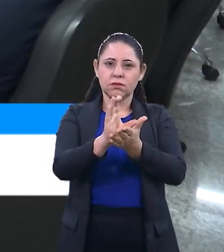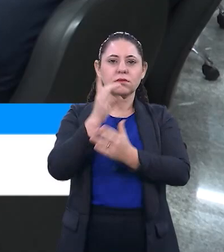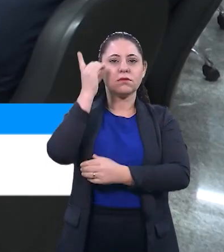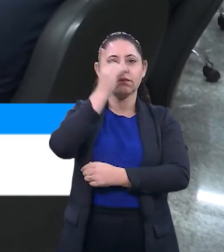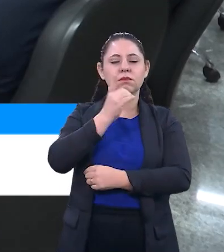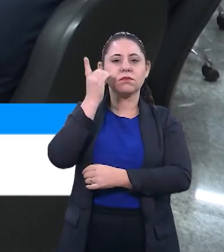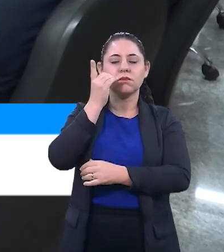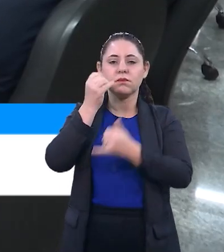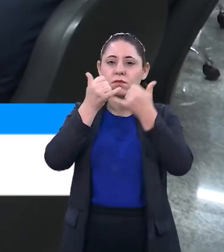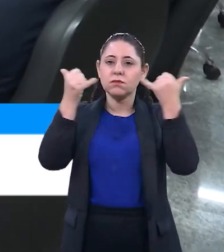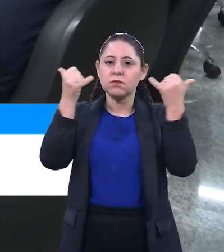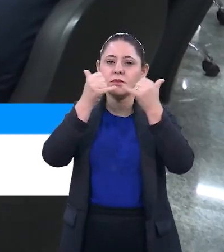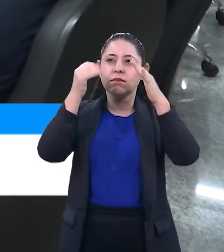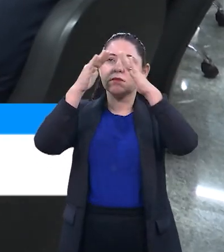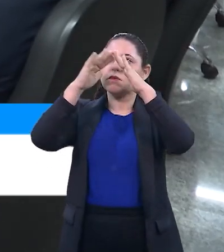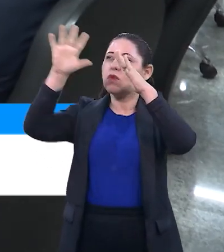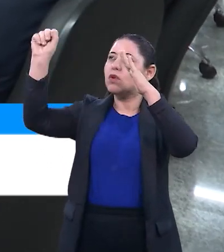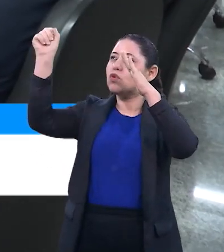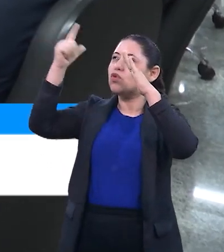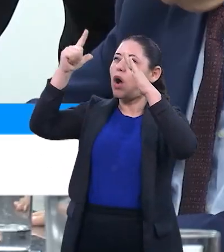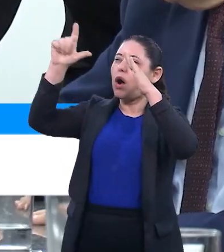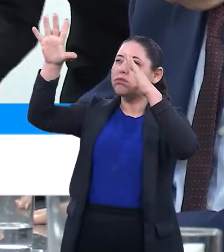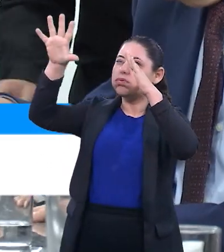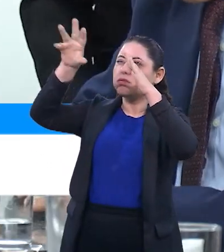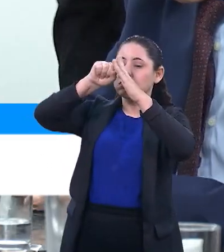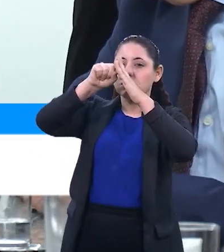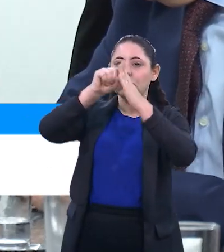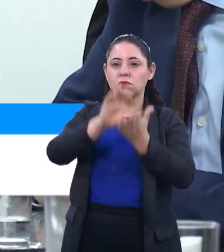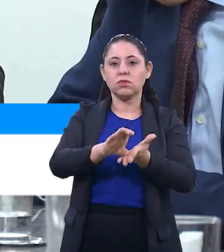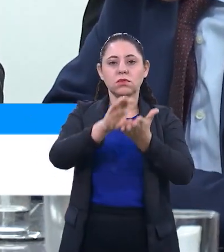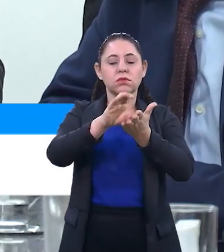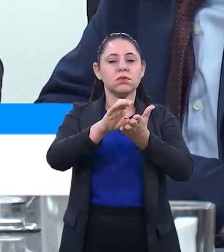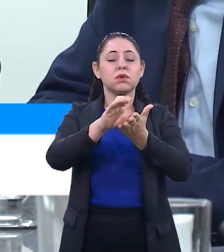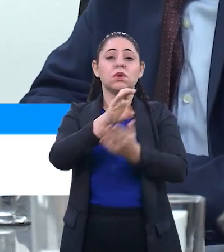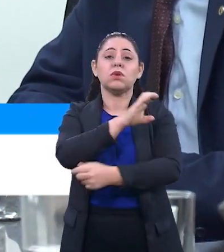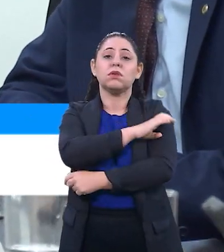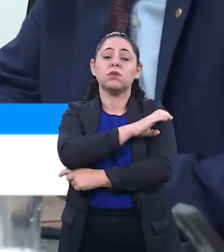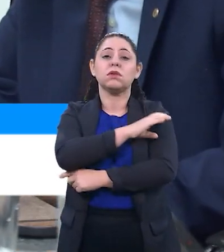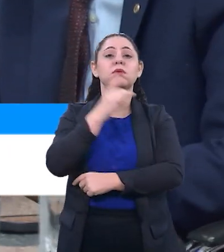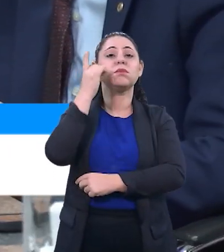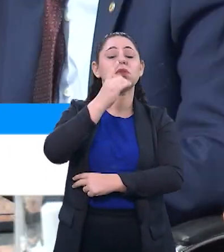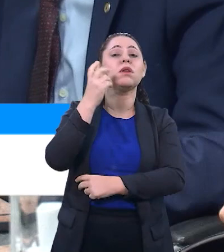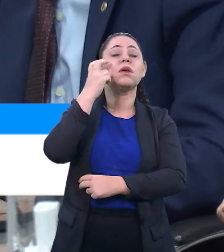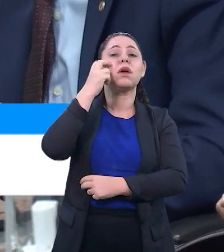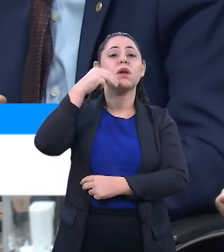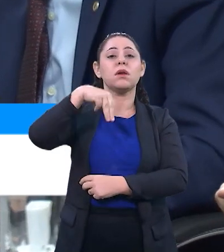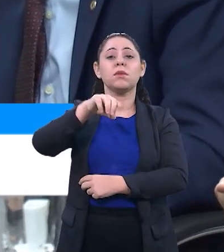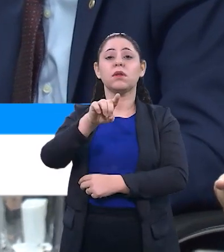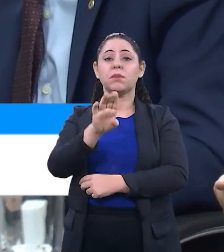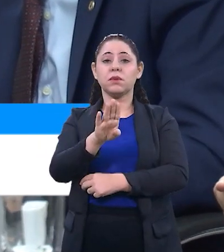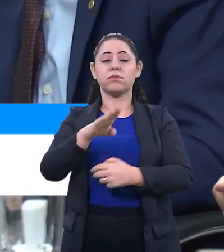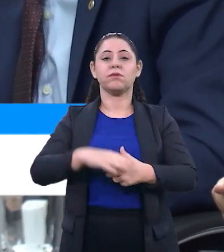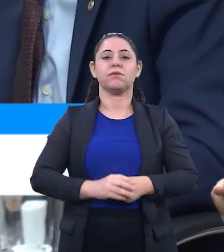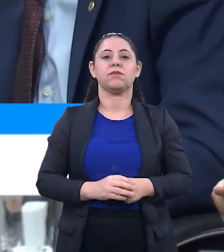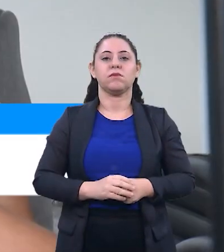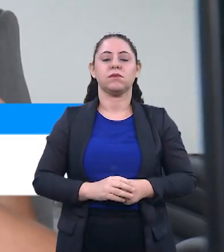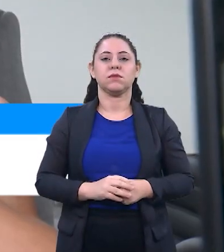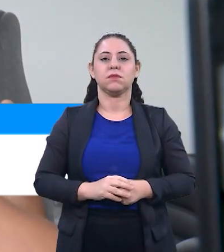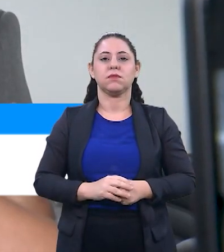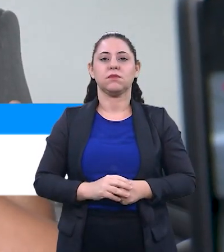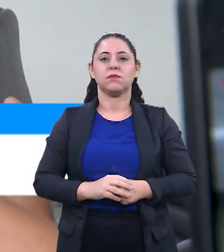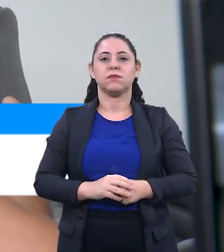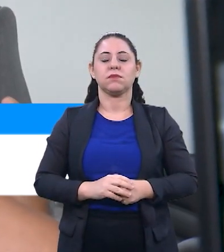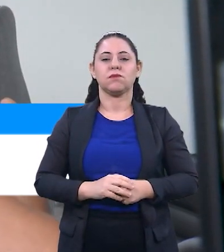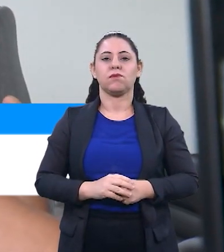Frente Parlamentar das Energias Renováveis. A frente será coordenada pelo deputado Márcio Fernandes, do MDB.